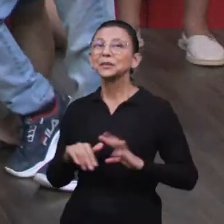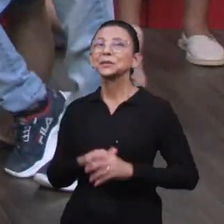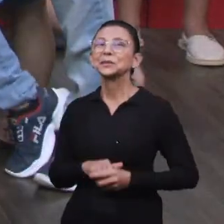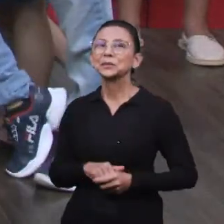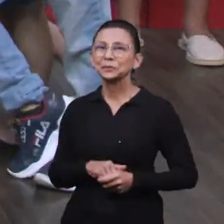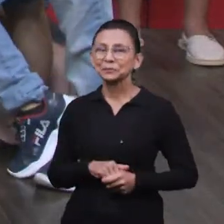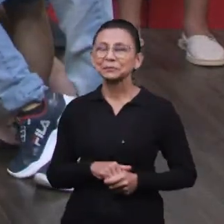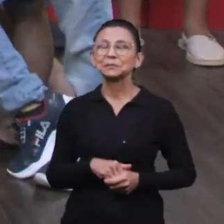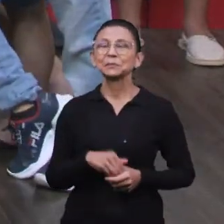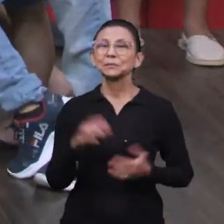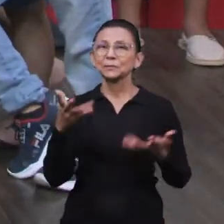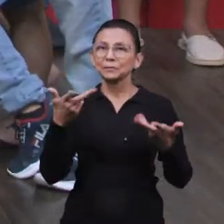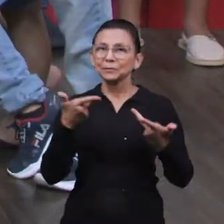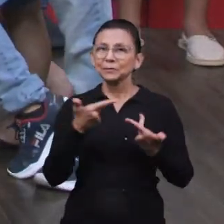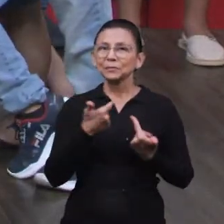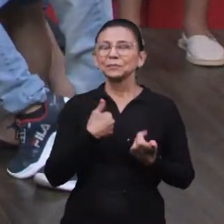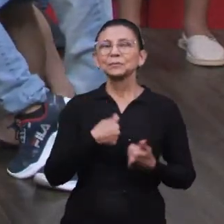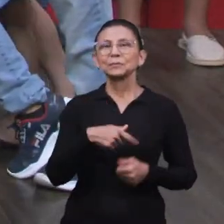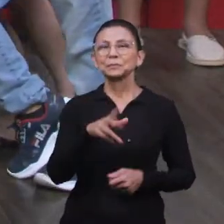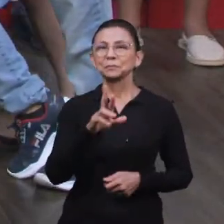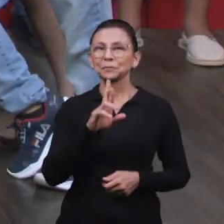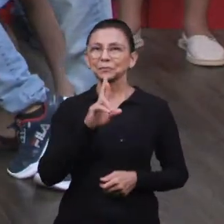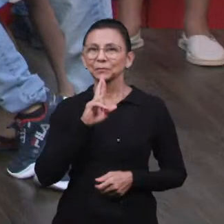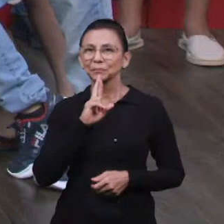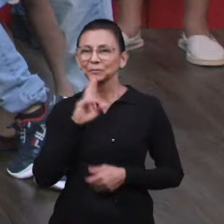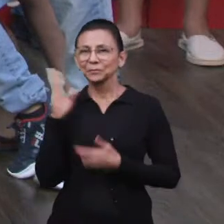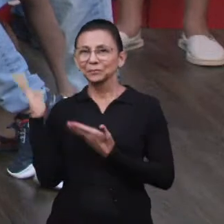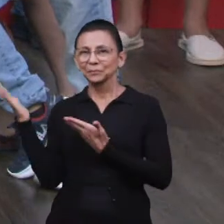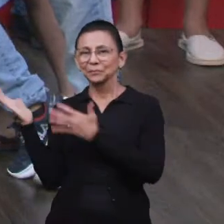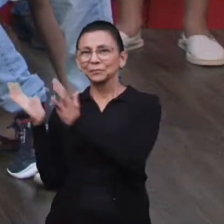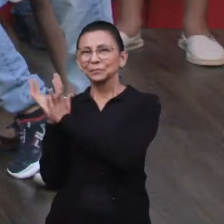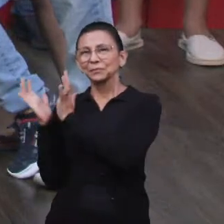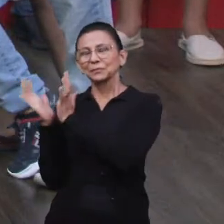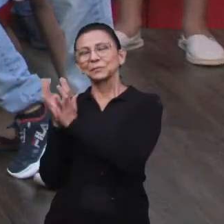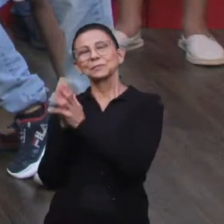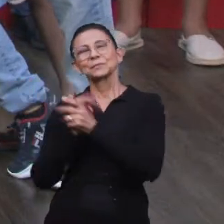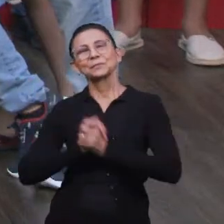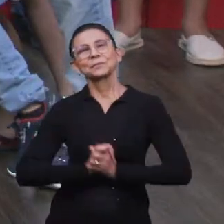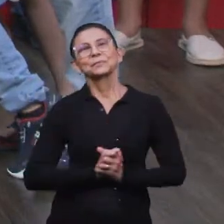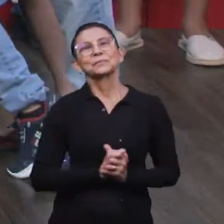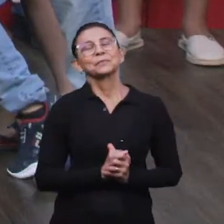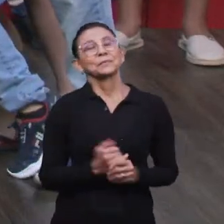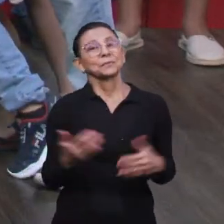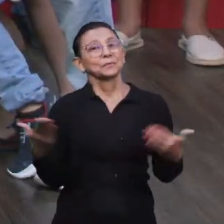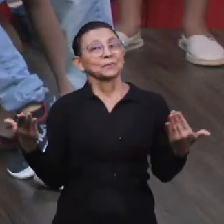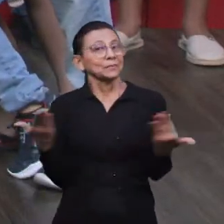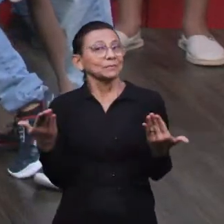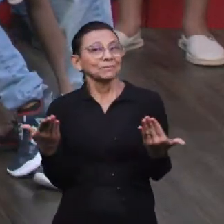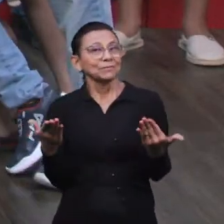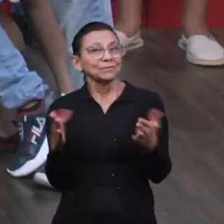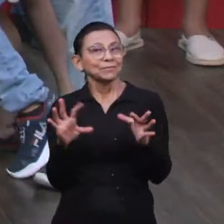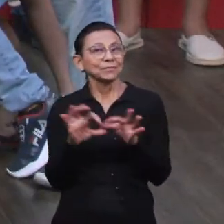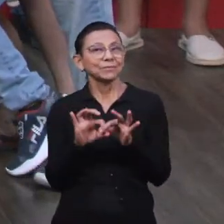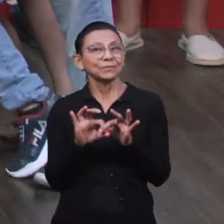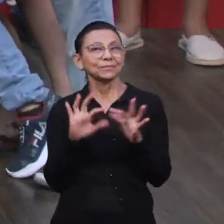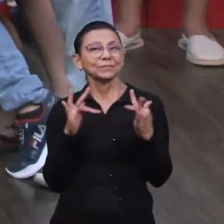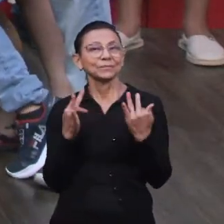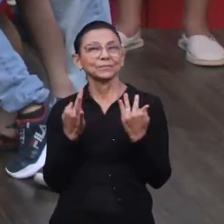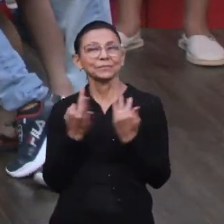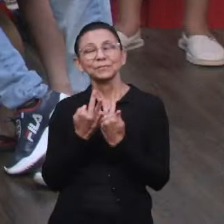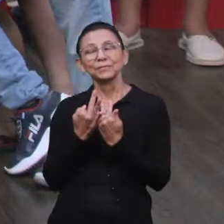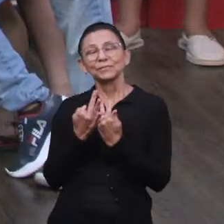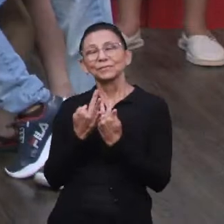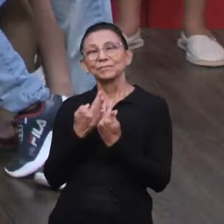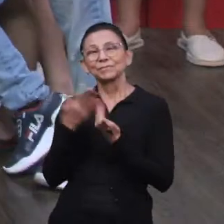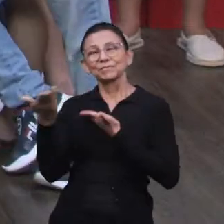Glória a Deus, que participação maravilhosa das nossas crianças, intermediárias e adolescentes, fazendo parte, inclusive, hoje, do nosso Unidos em